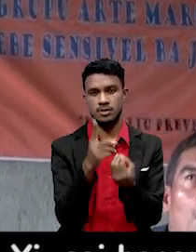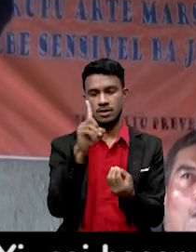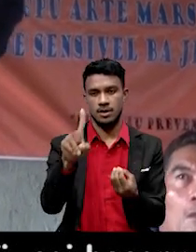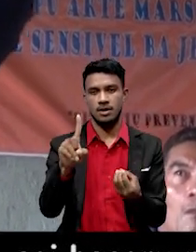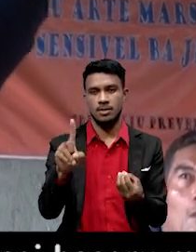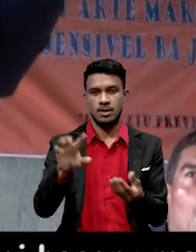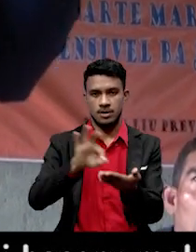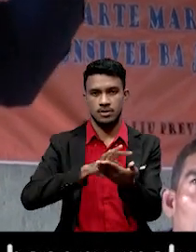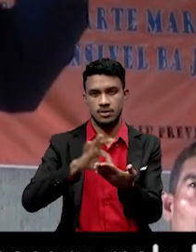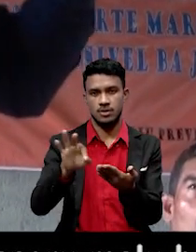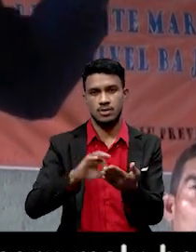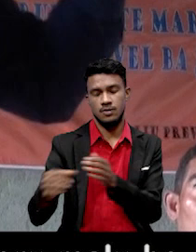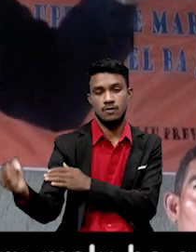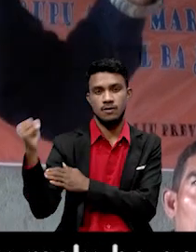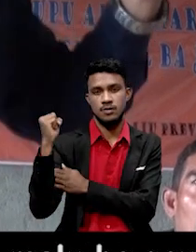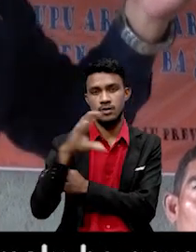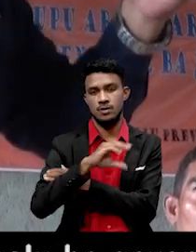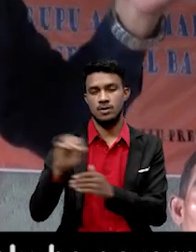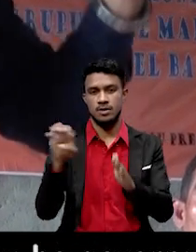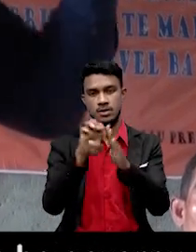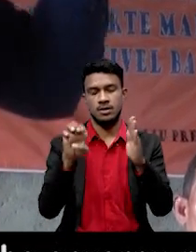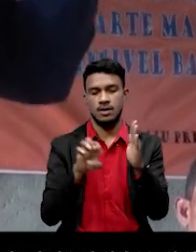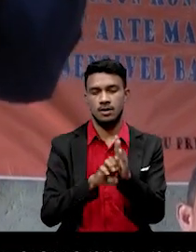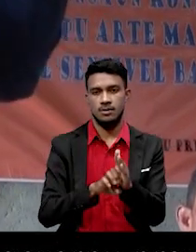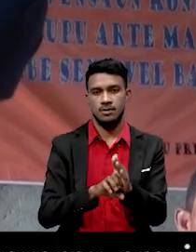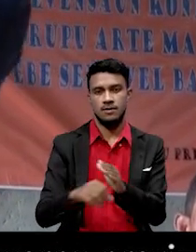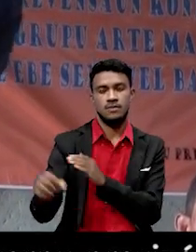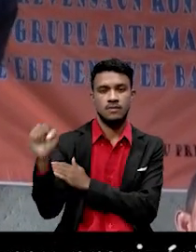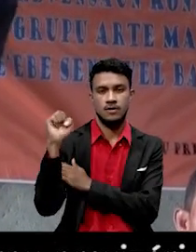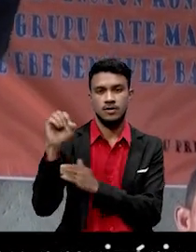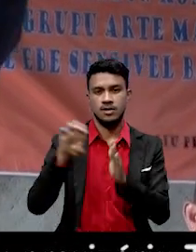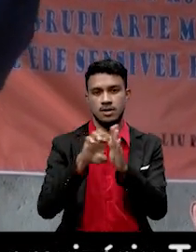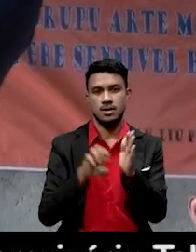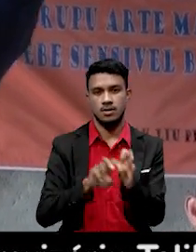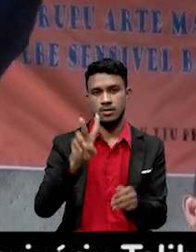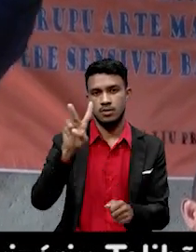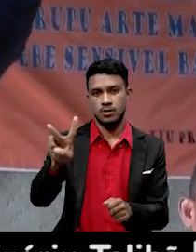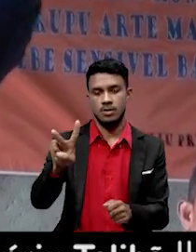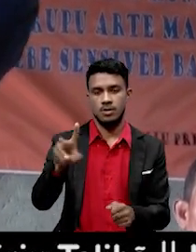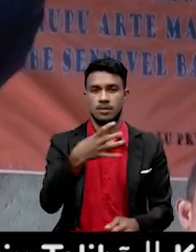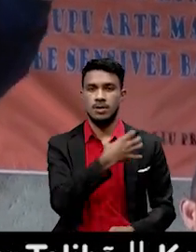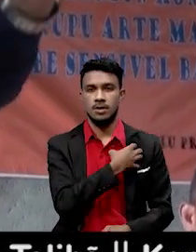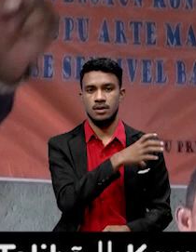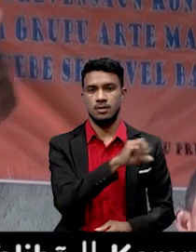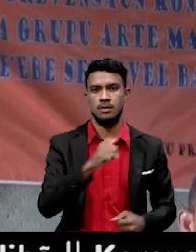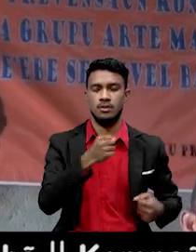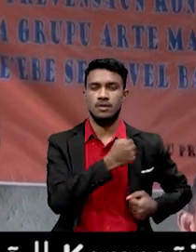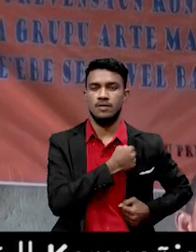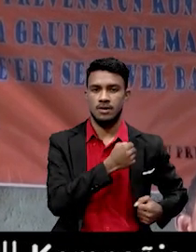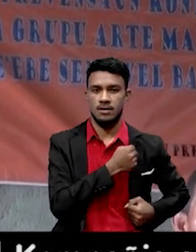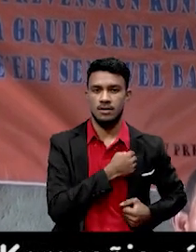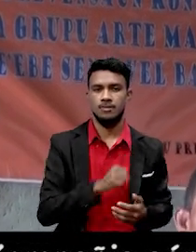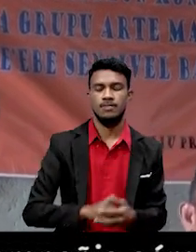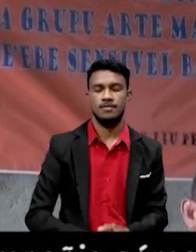Maxuca, minha força, força Estado. Força Estado, rua dele. PNTL ou FFDTL.